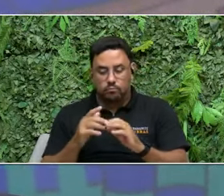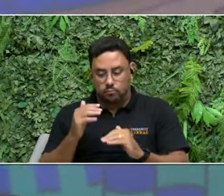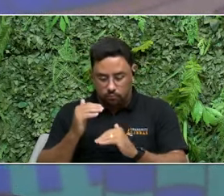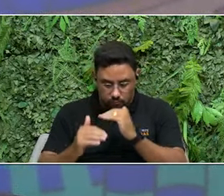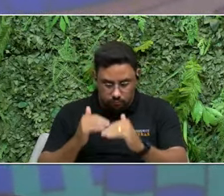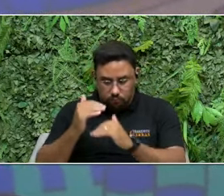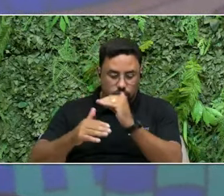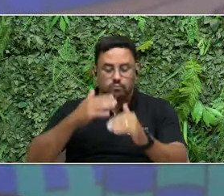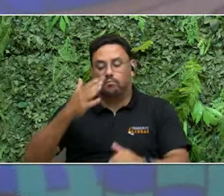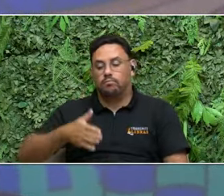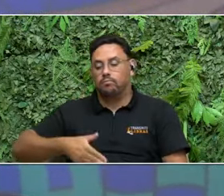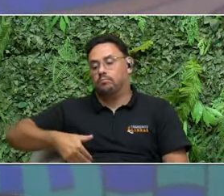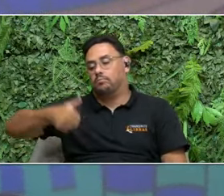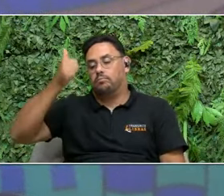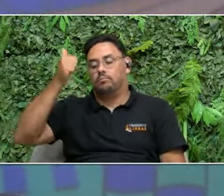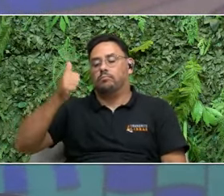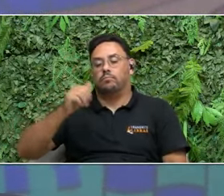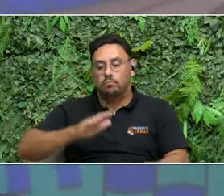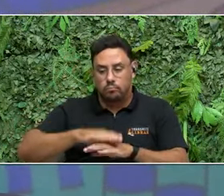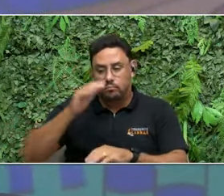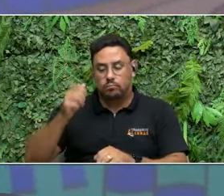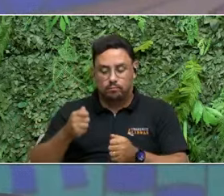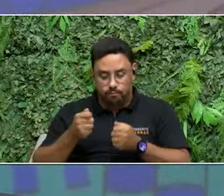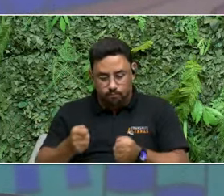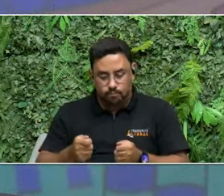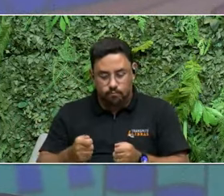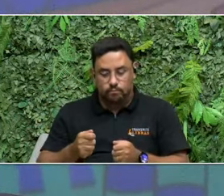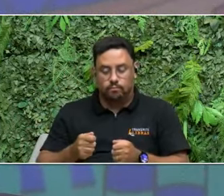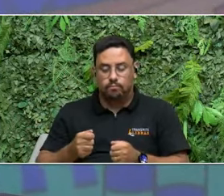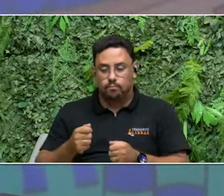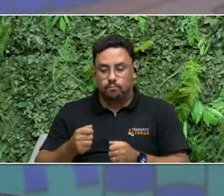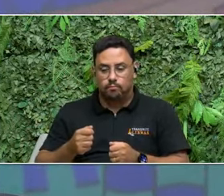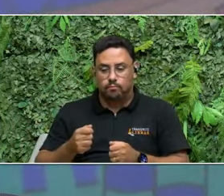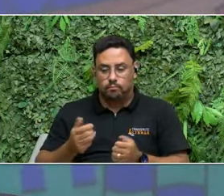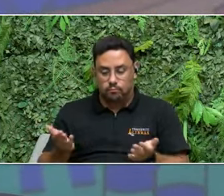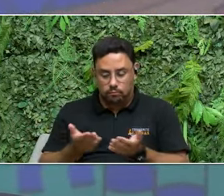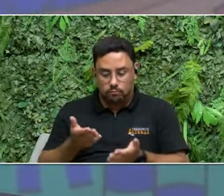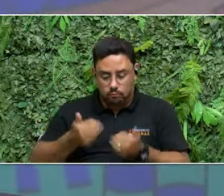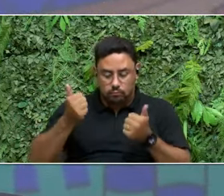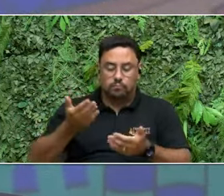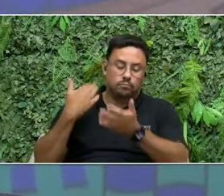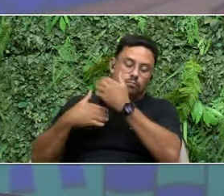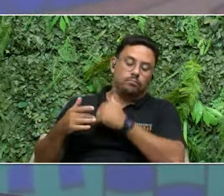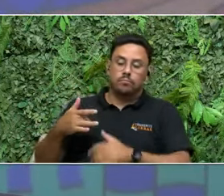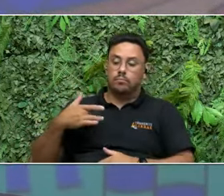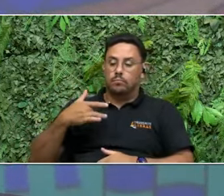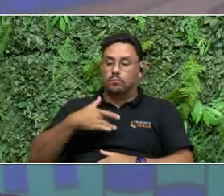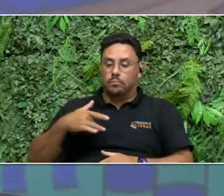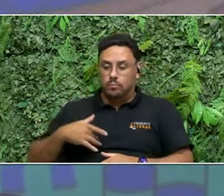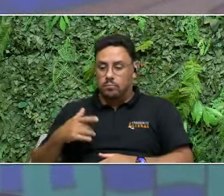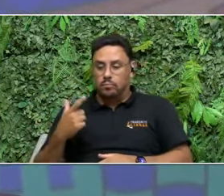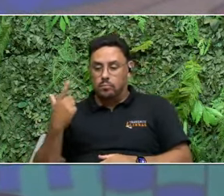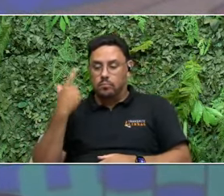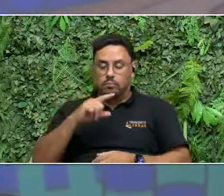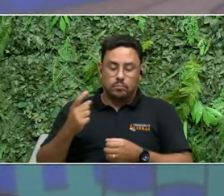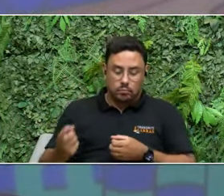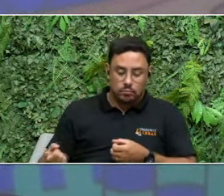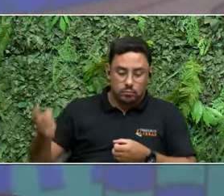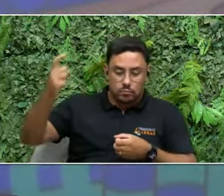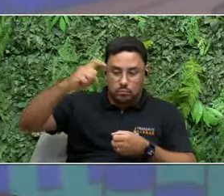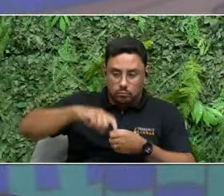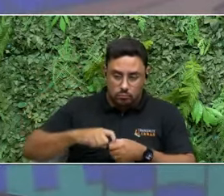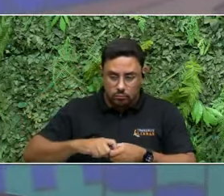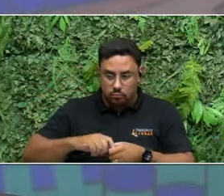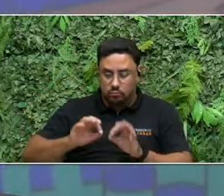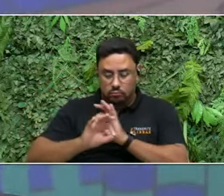desempenho muito melhor com muito mais intensidade do que vinha tendo ou o Cruzeiro que conseguiu uma recuperação